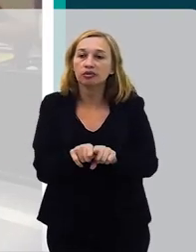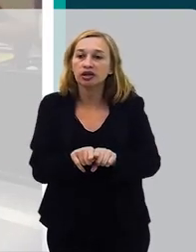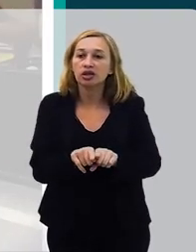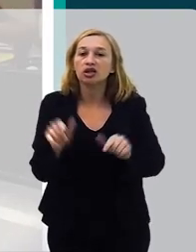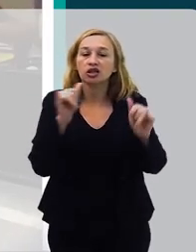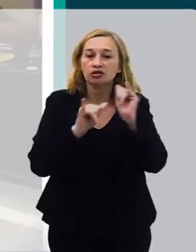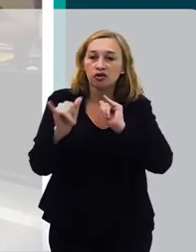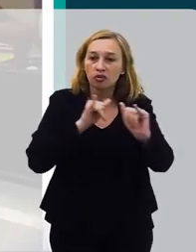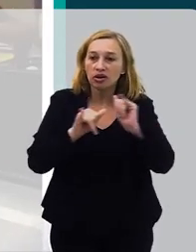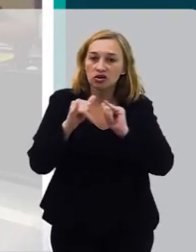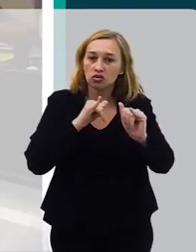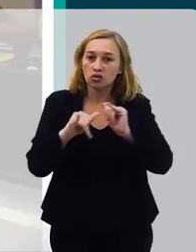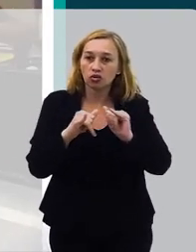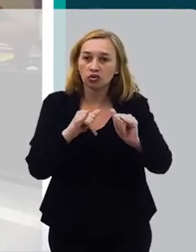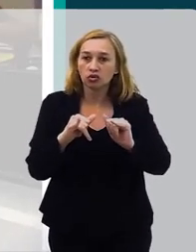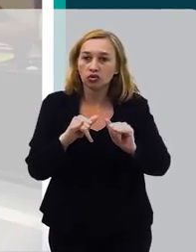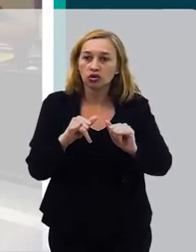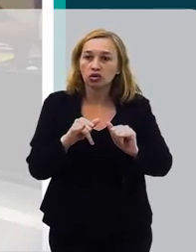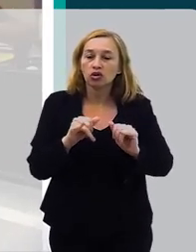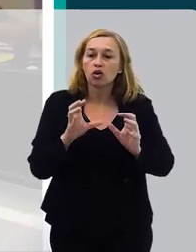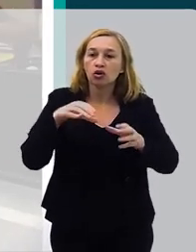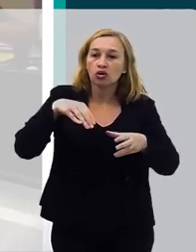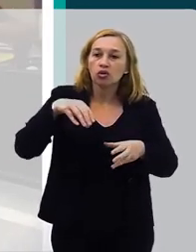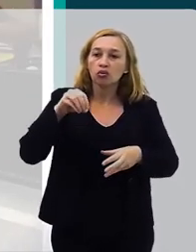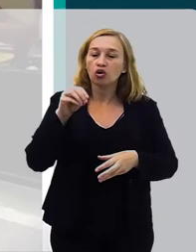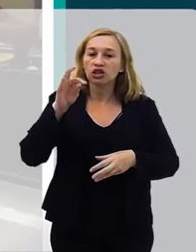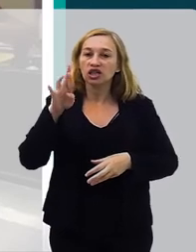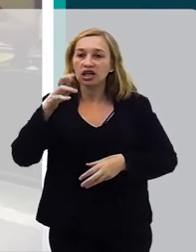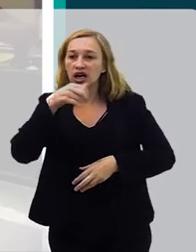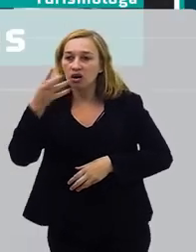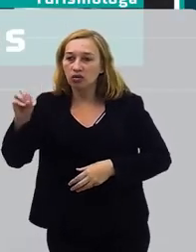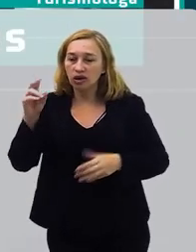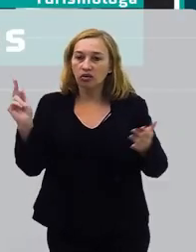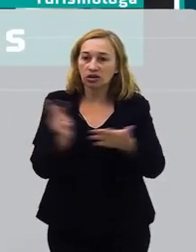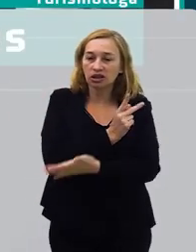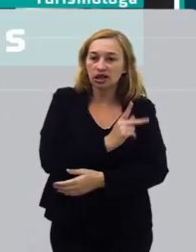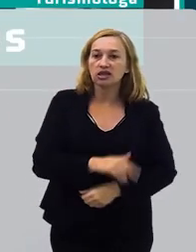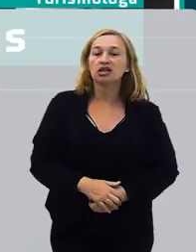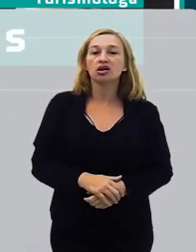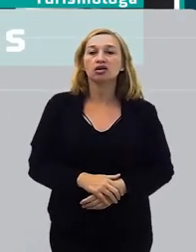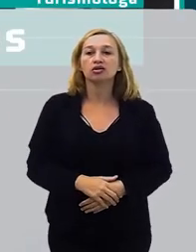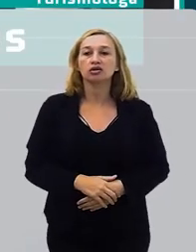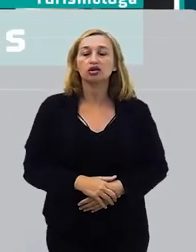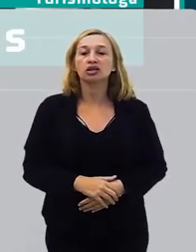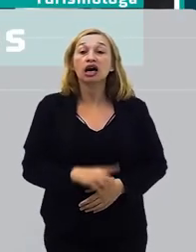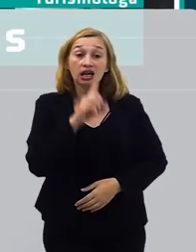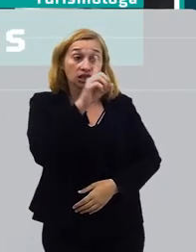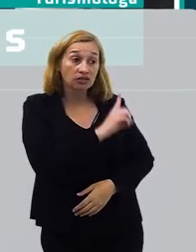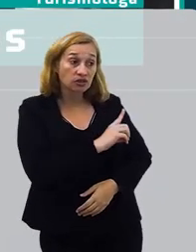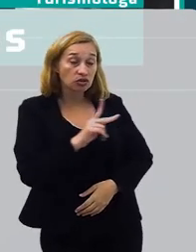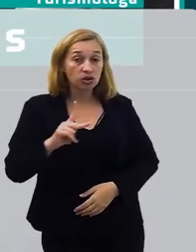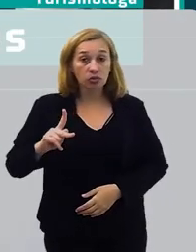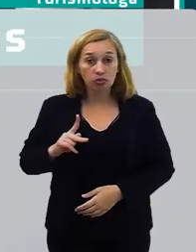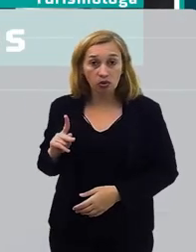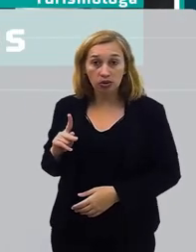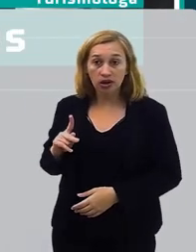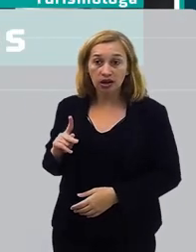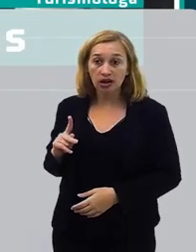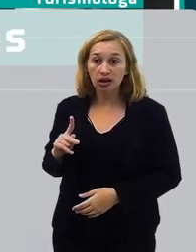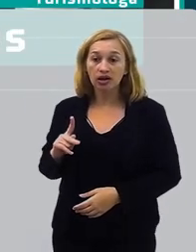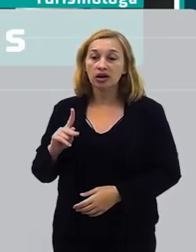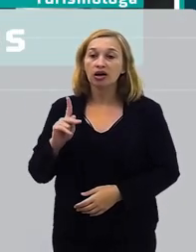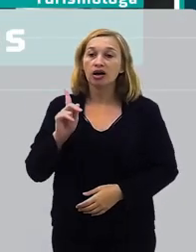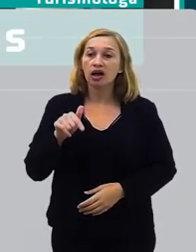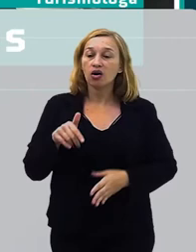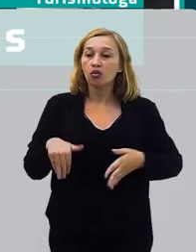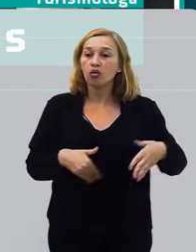também informações sobre os mutirões que acontecem. Ou seja, a Defensoria